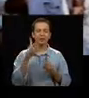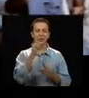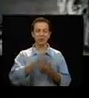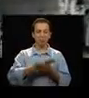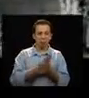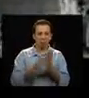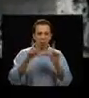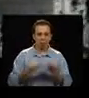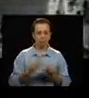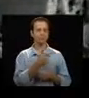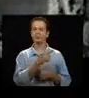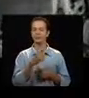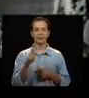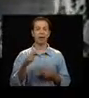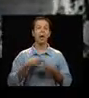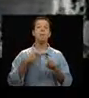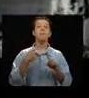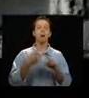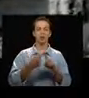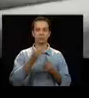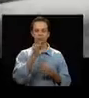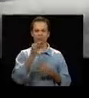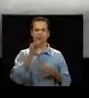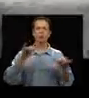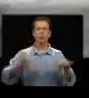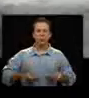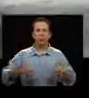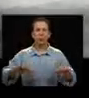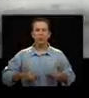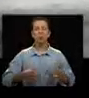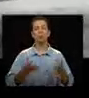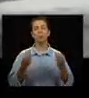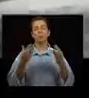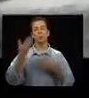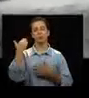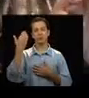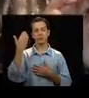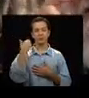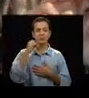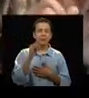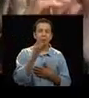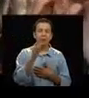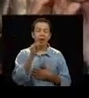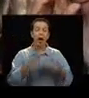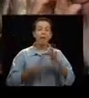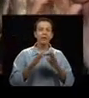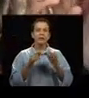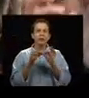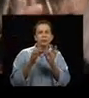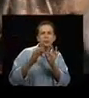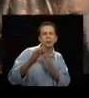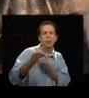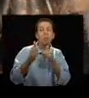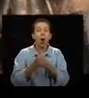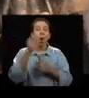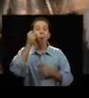difícil que eu me destroce, entende? Mas eu sofri profundamente. Então havia dimensões